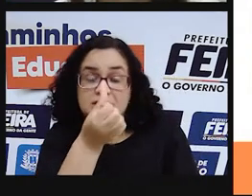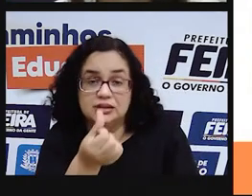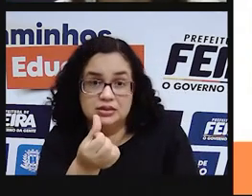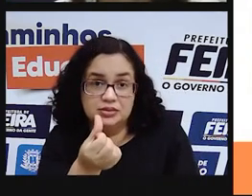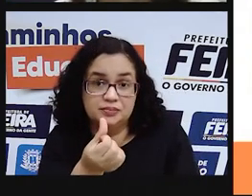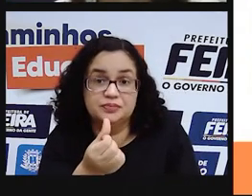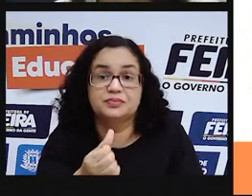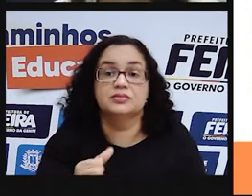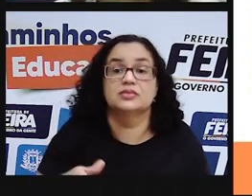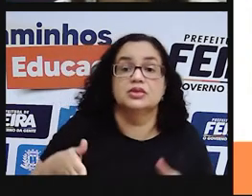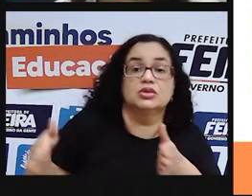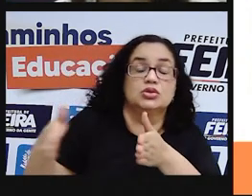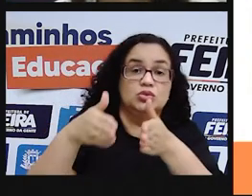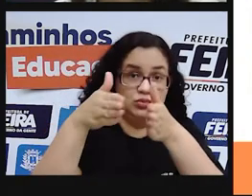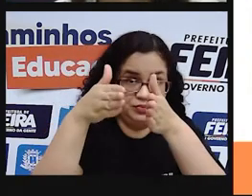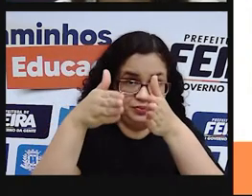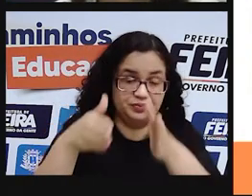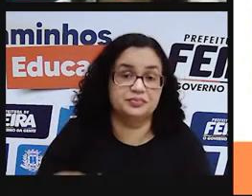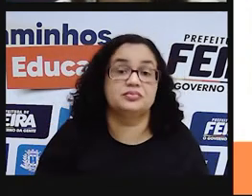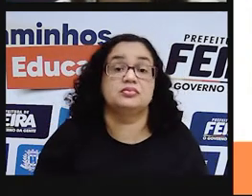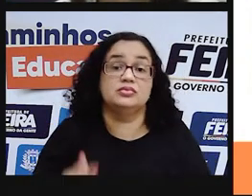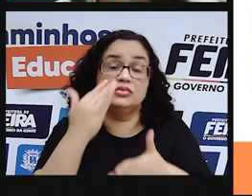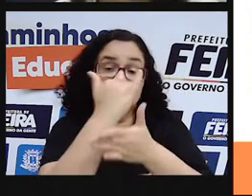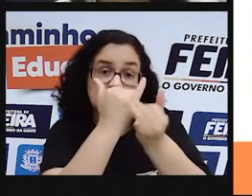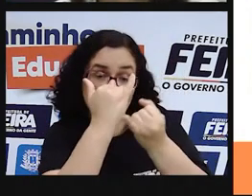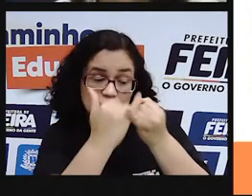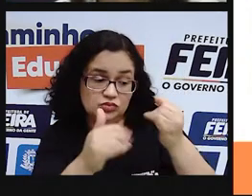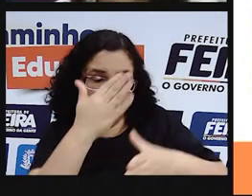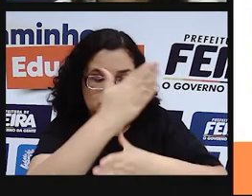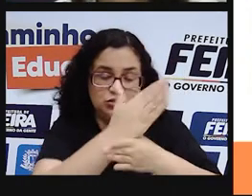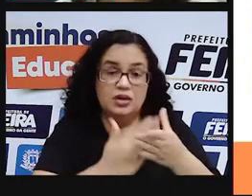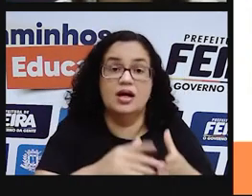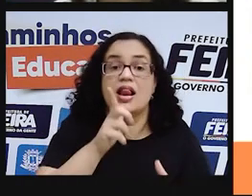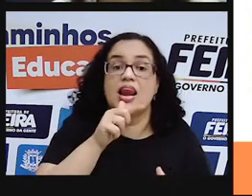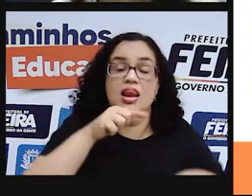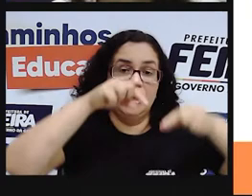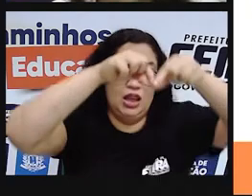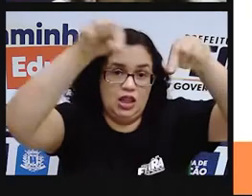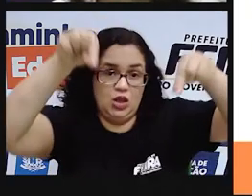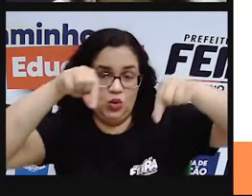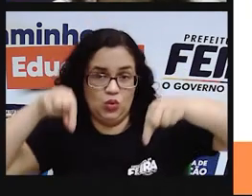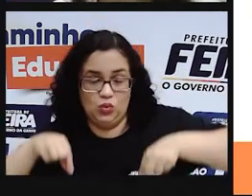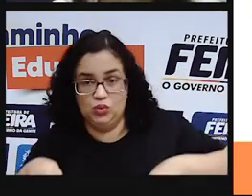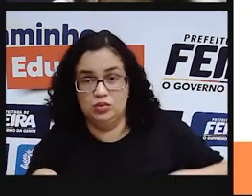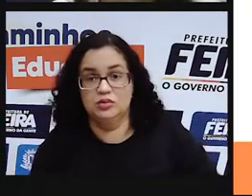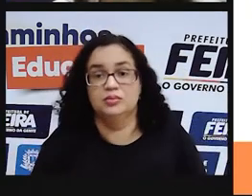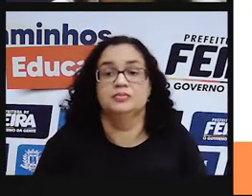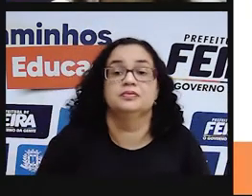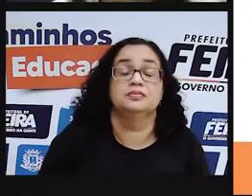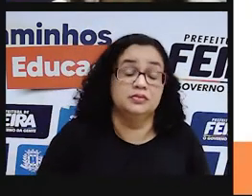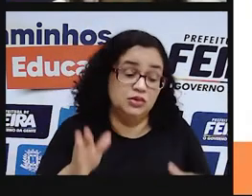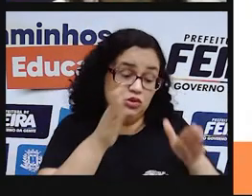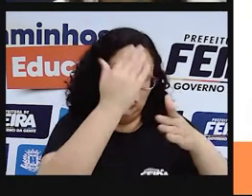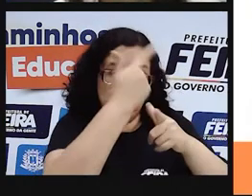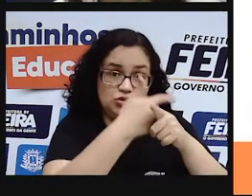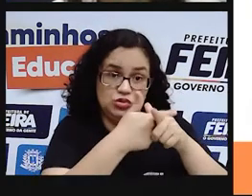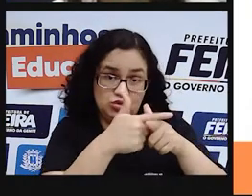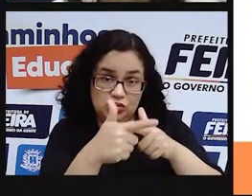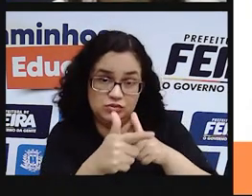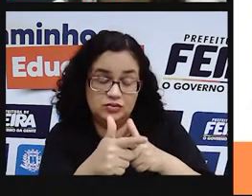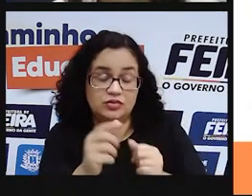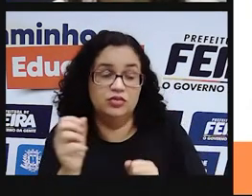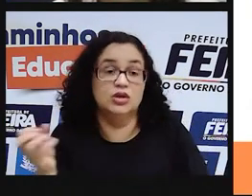construída Avenida José Falcão da Silva dividindo a lagoa em duas partes E aí essa parte que foi recentemente